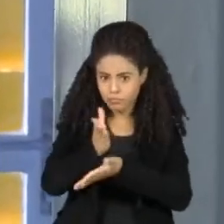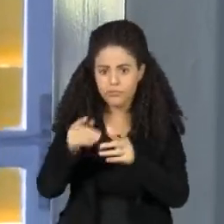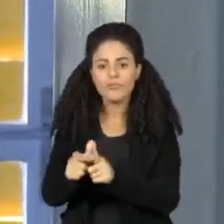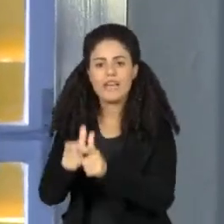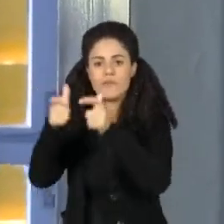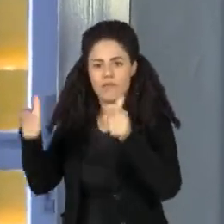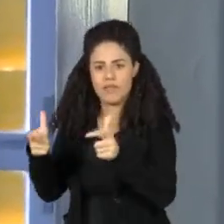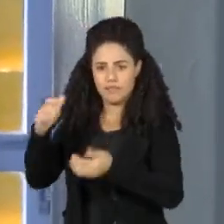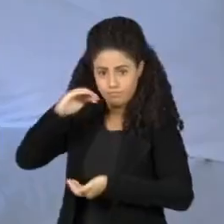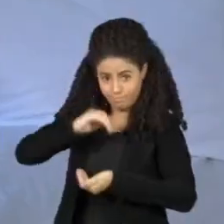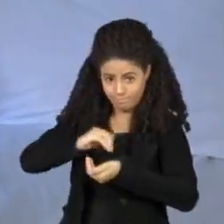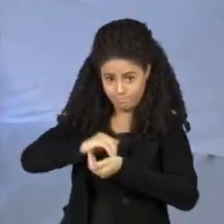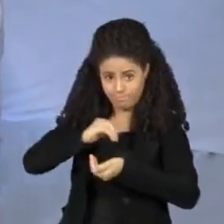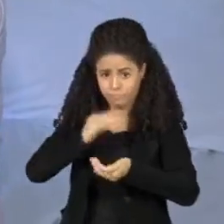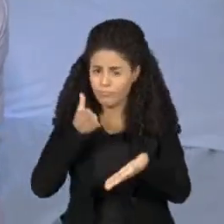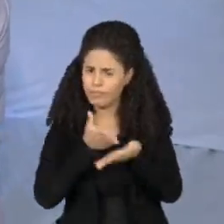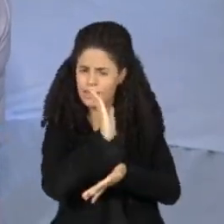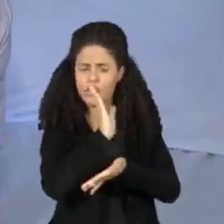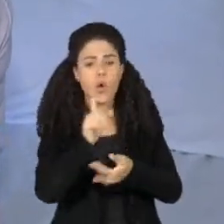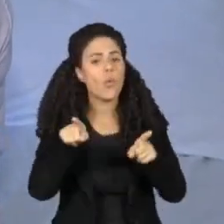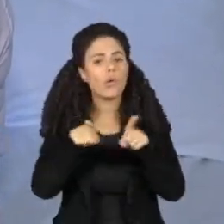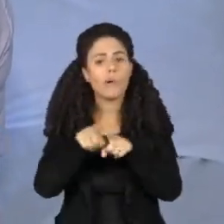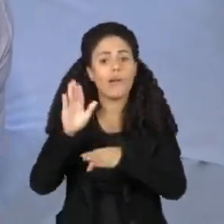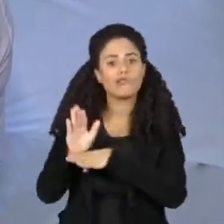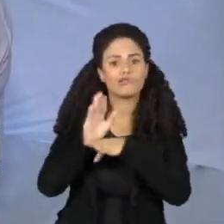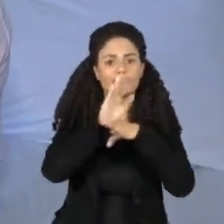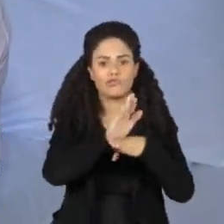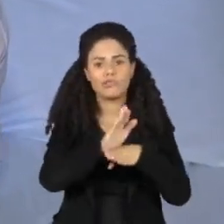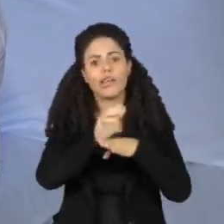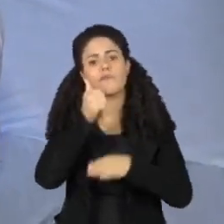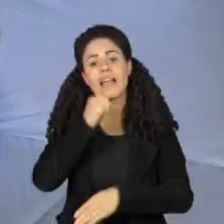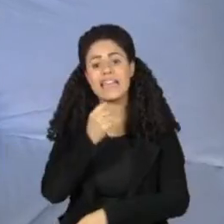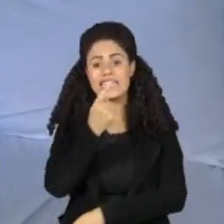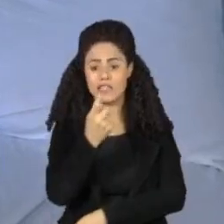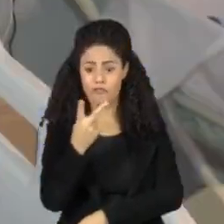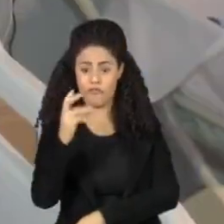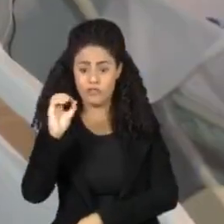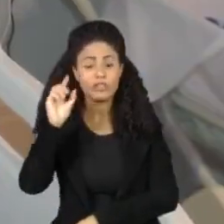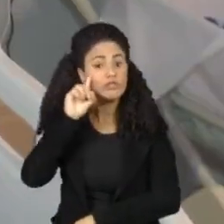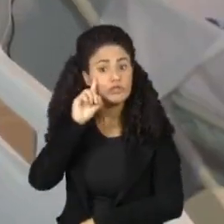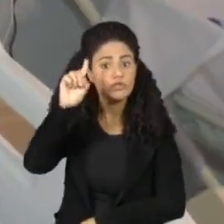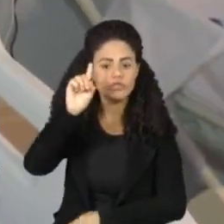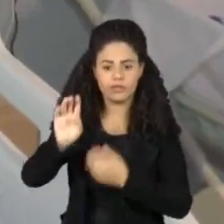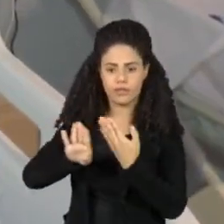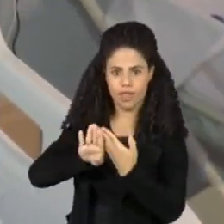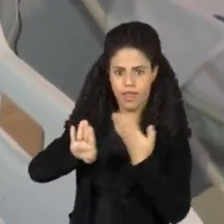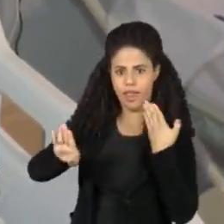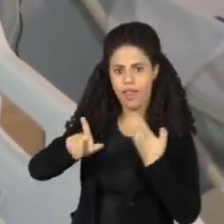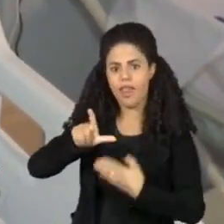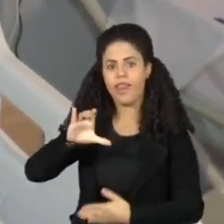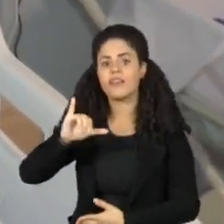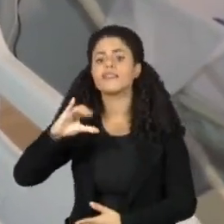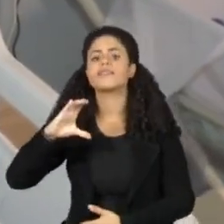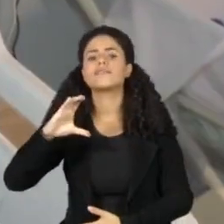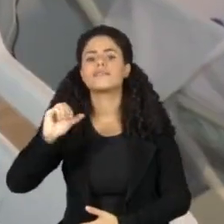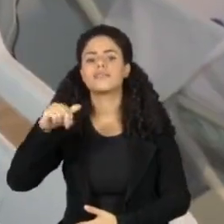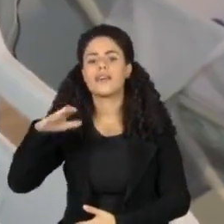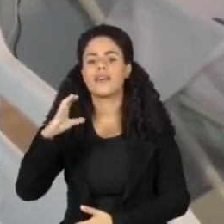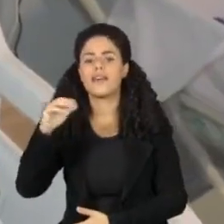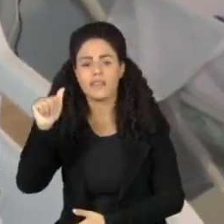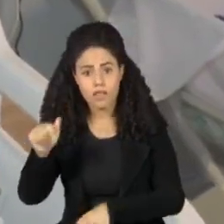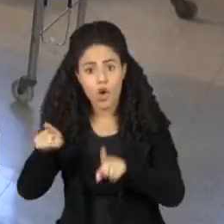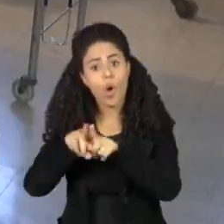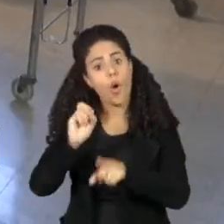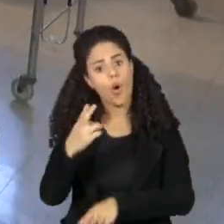pelo Supremo Tribunal Federal vem para isso. Os 120 dias de licença maternidade, ou 180 para